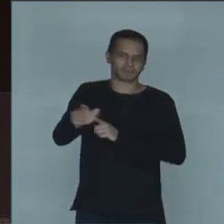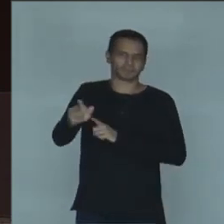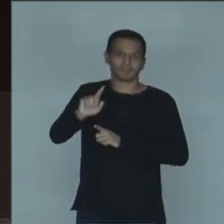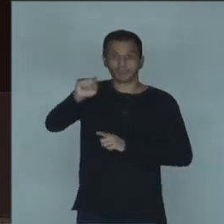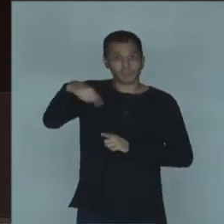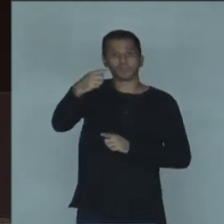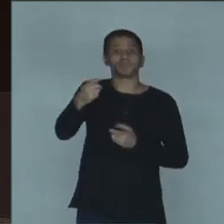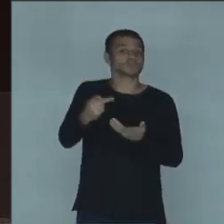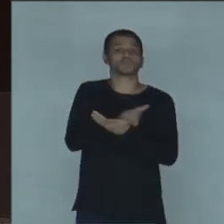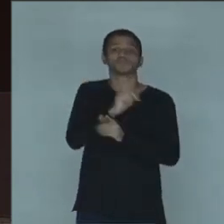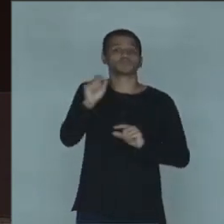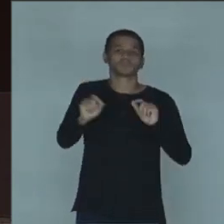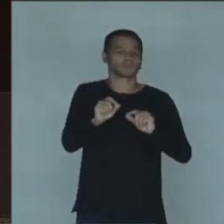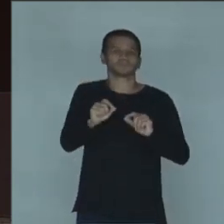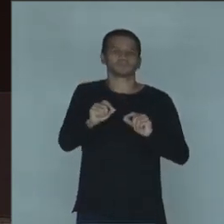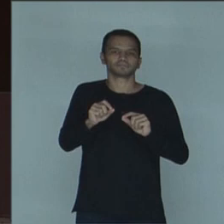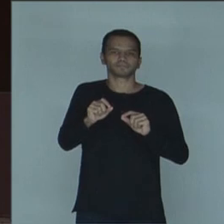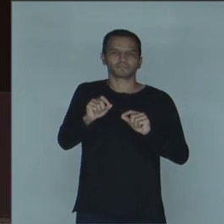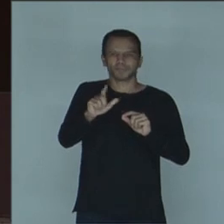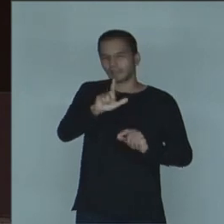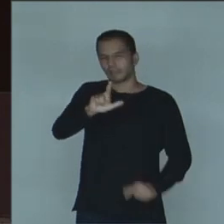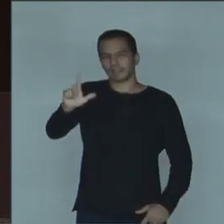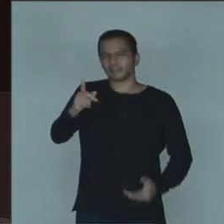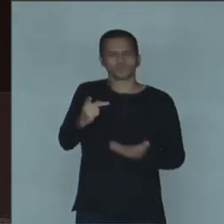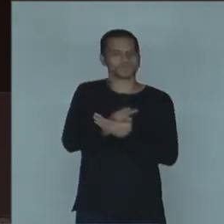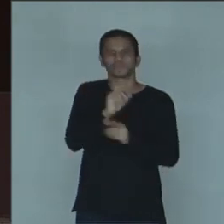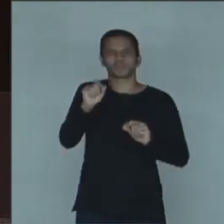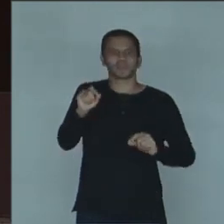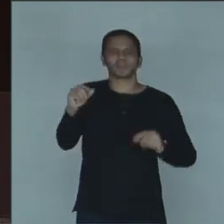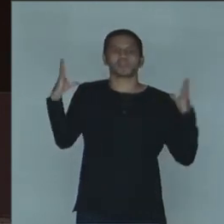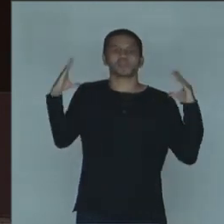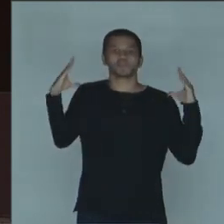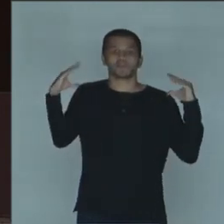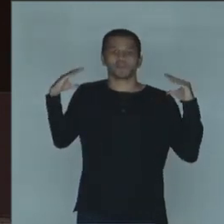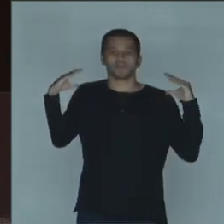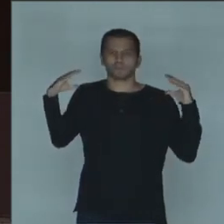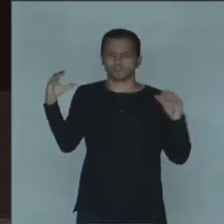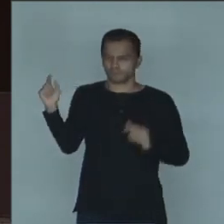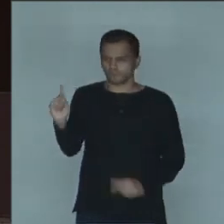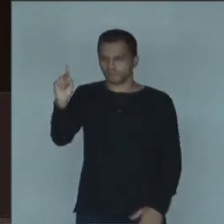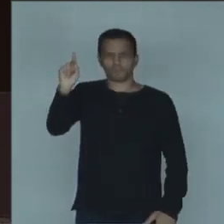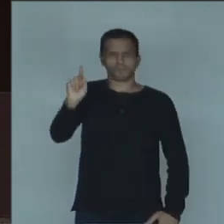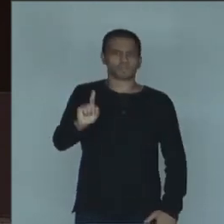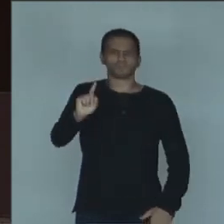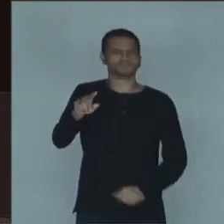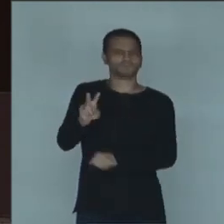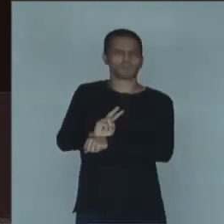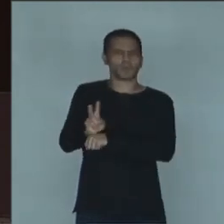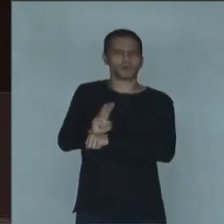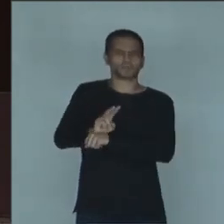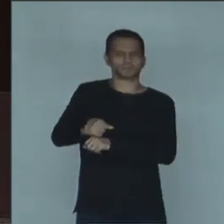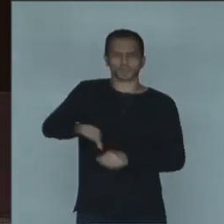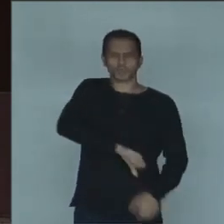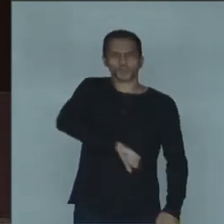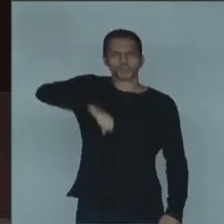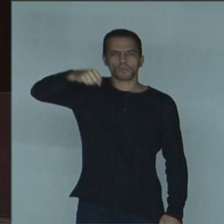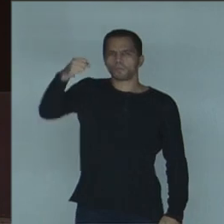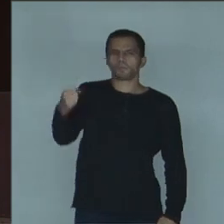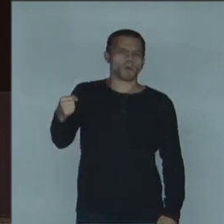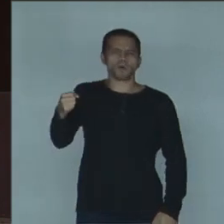a leste do Jardim do Éden querubins e uma espada flamejante que se movia